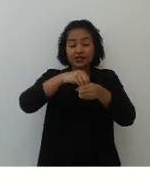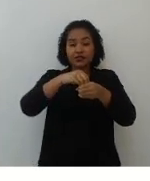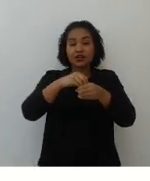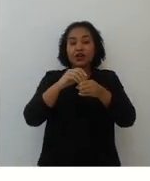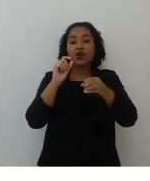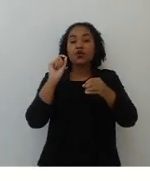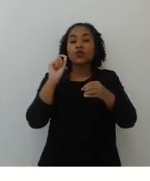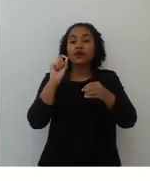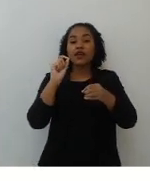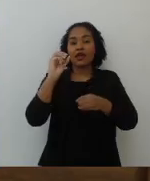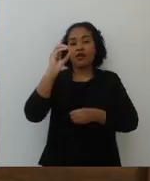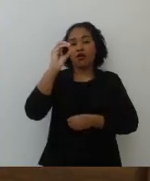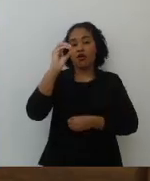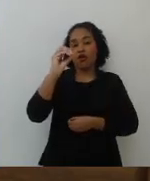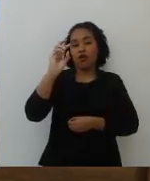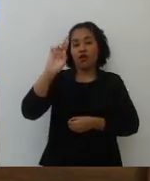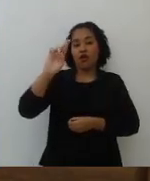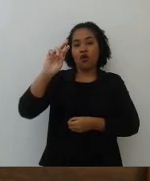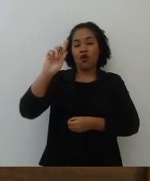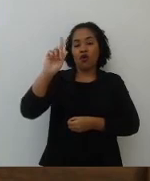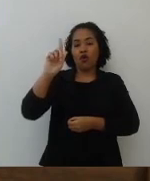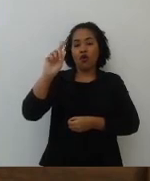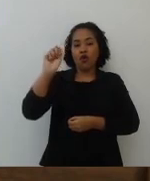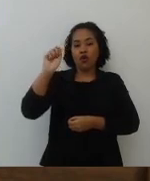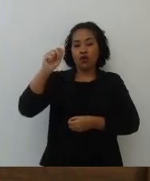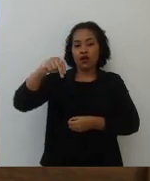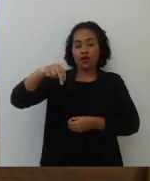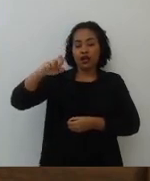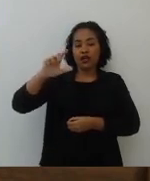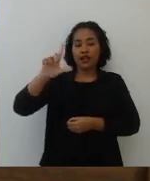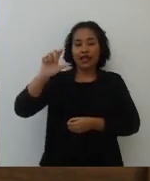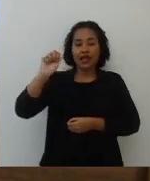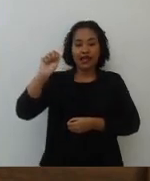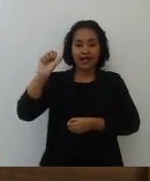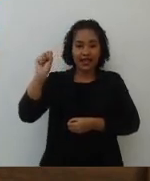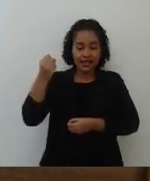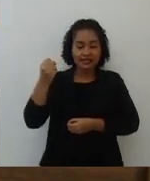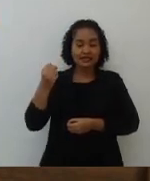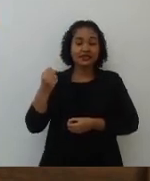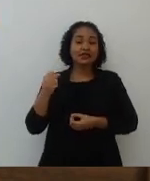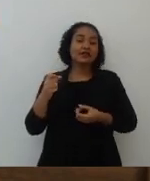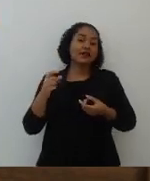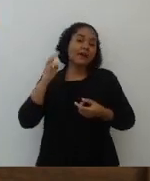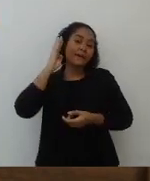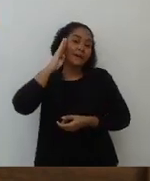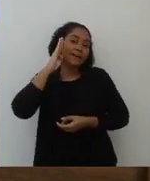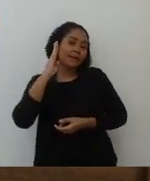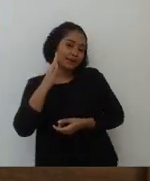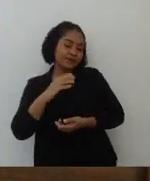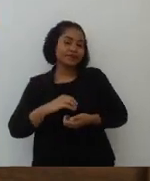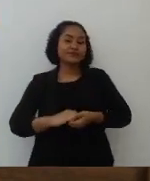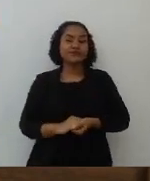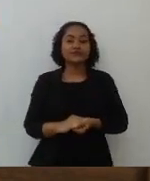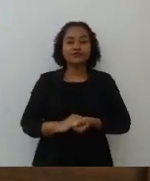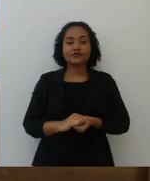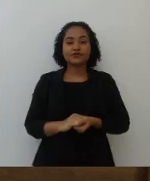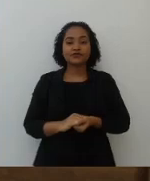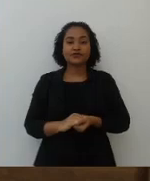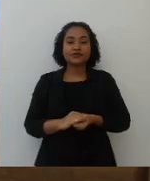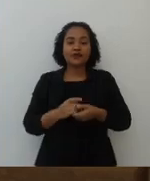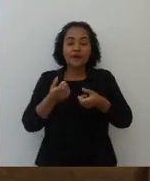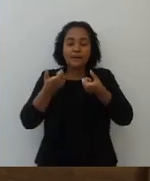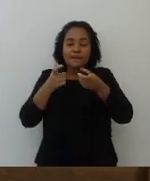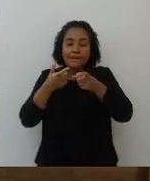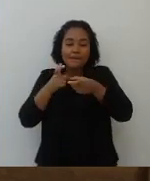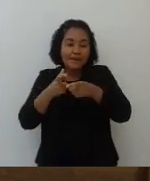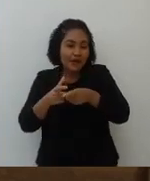as organelas citoplasmáticas. Tá? Organela citoplasmática, também chamada de orgânulos ou pequenos órgãos. Então, quando a